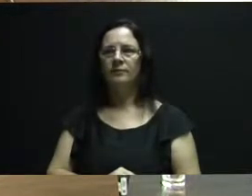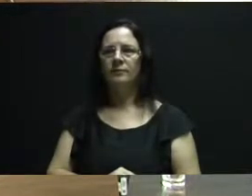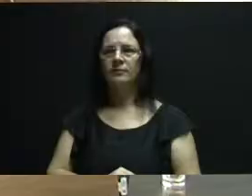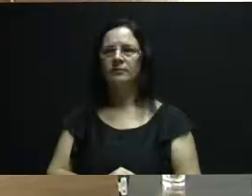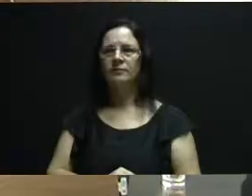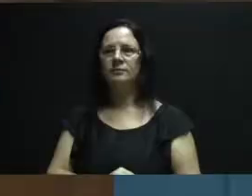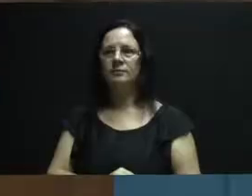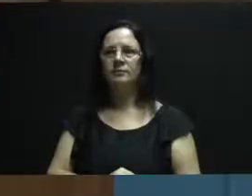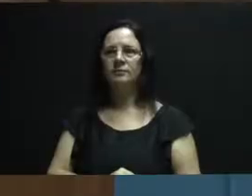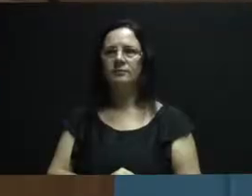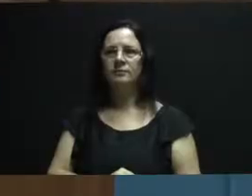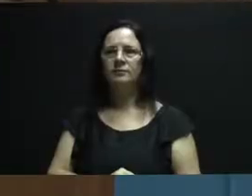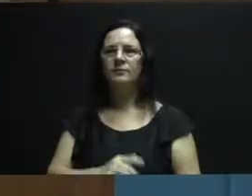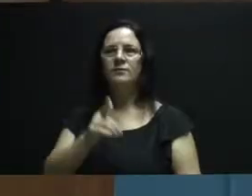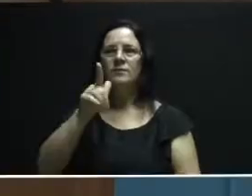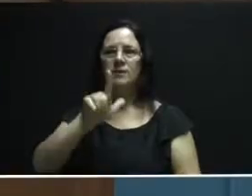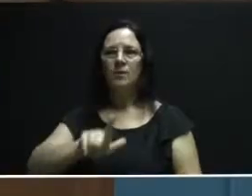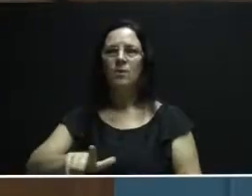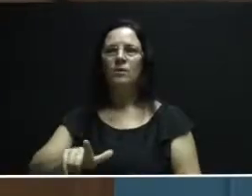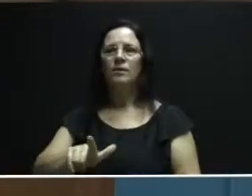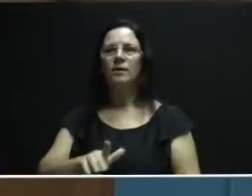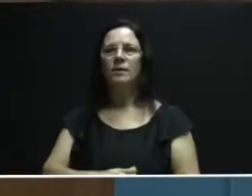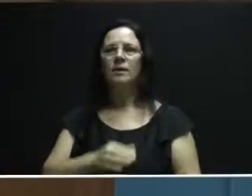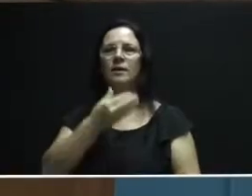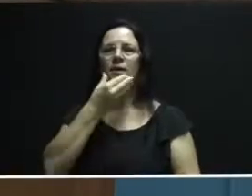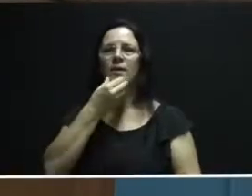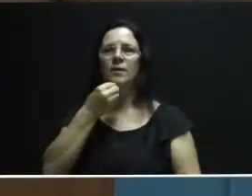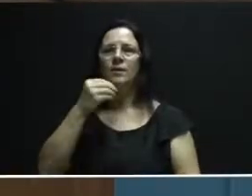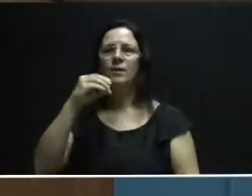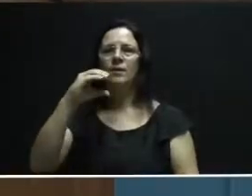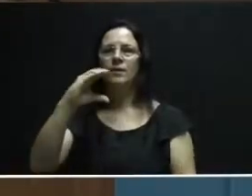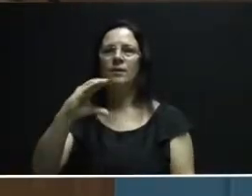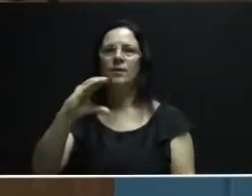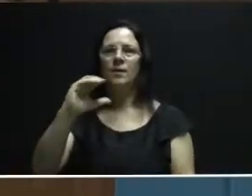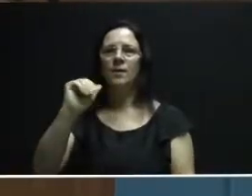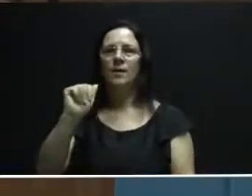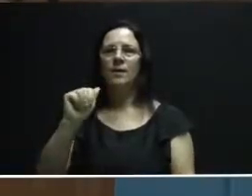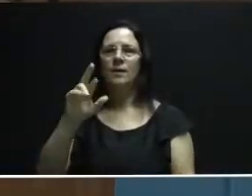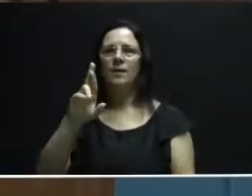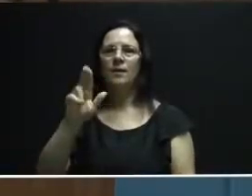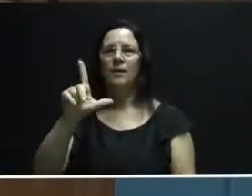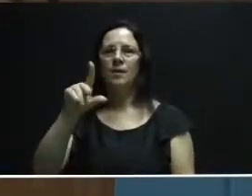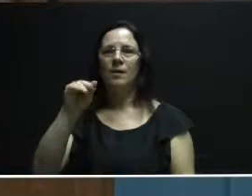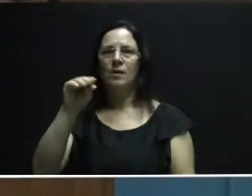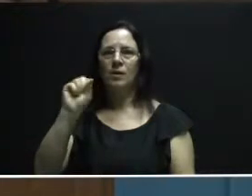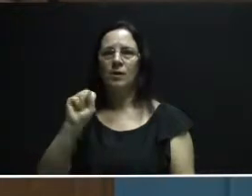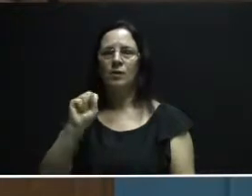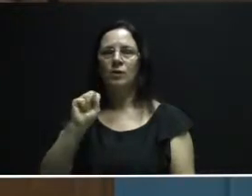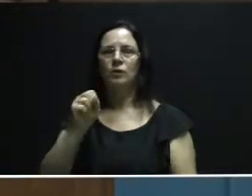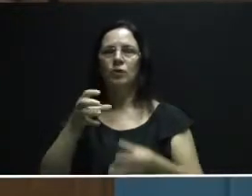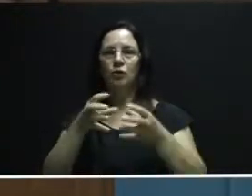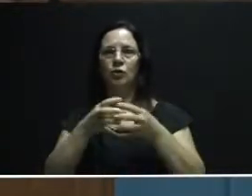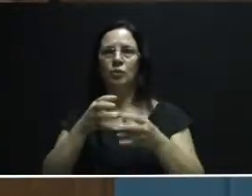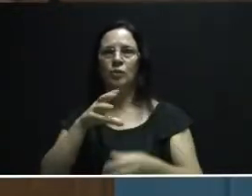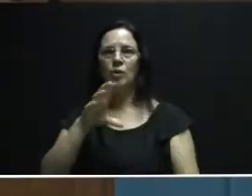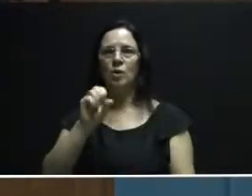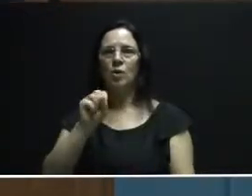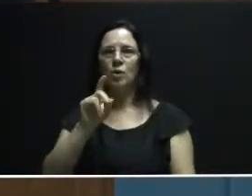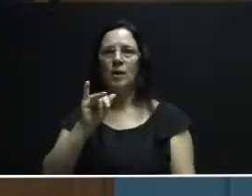Nosso próximo homenageado é Carlos Alberto Félix Silva, indicado pelo Solidariedade.